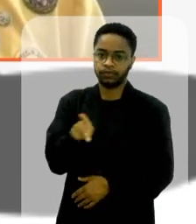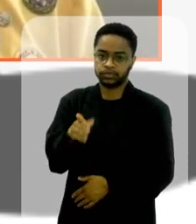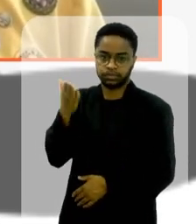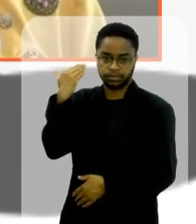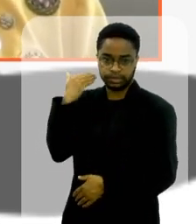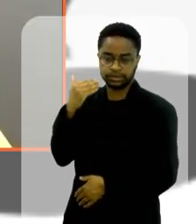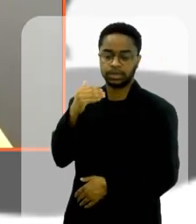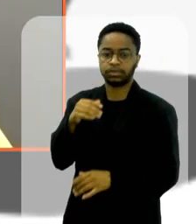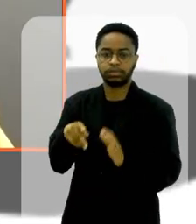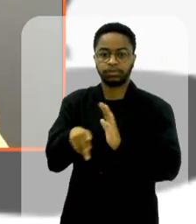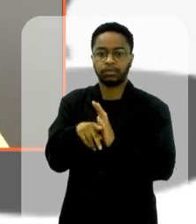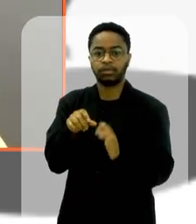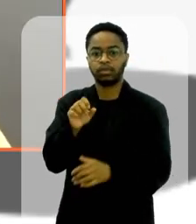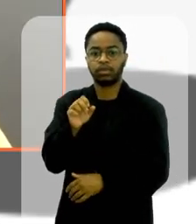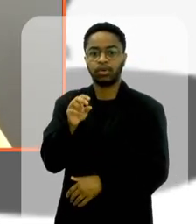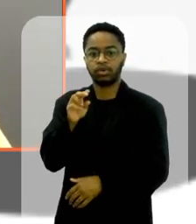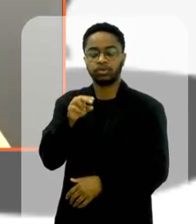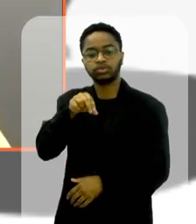da época da SUAM.